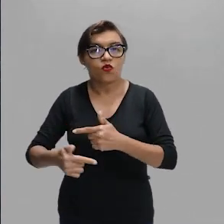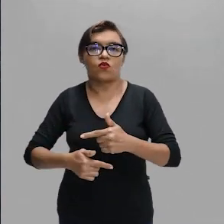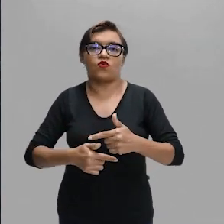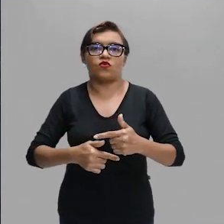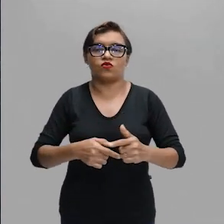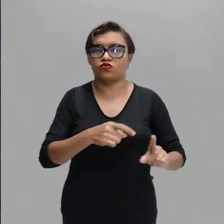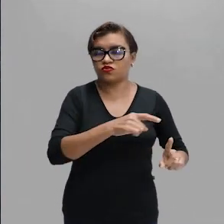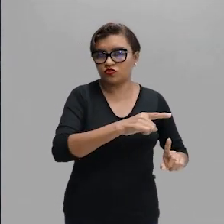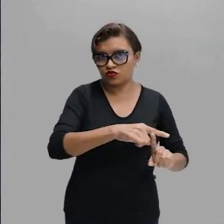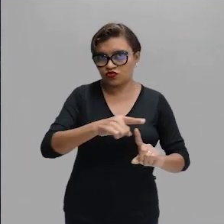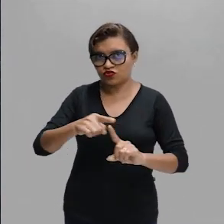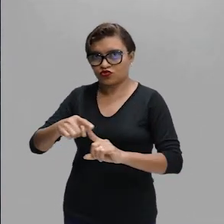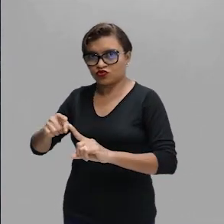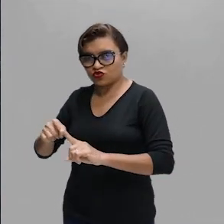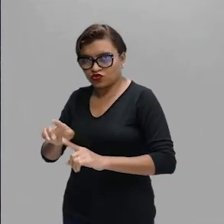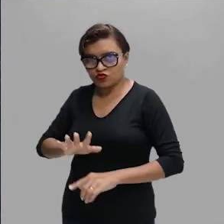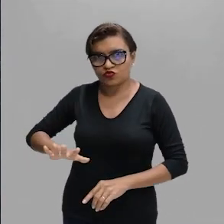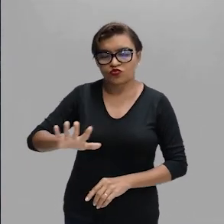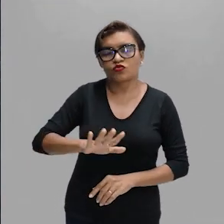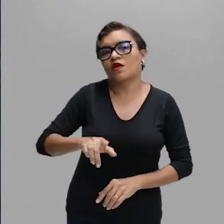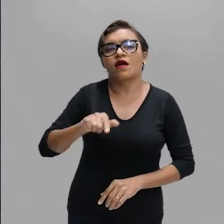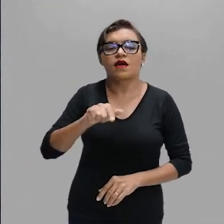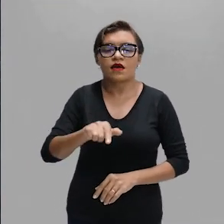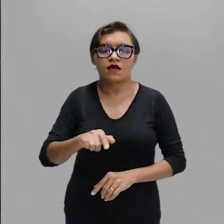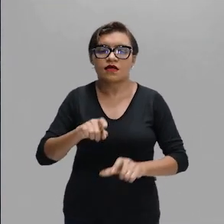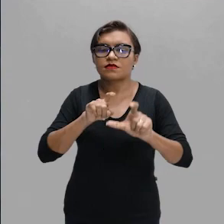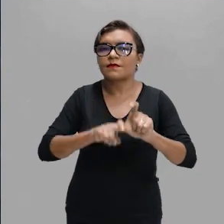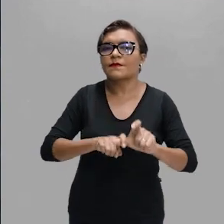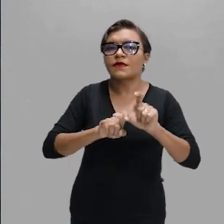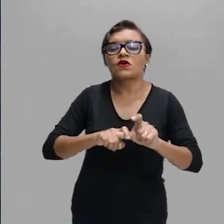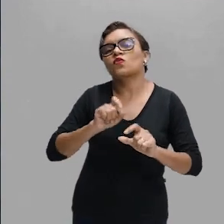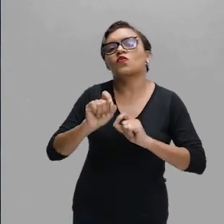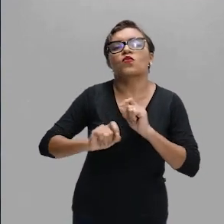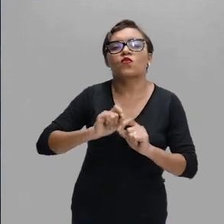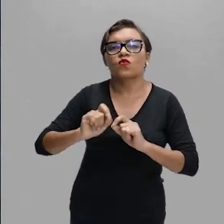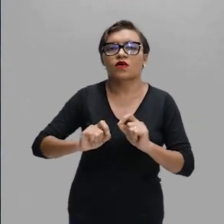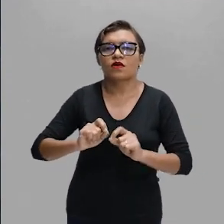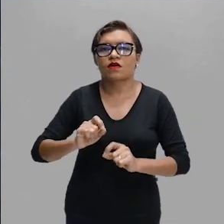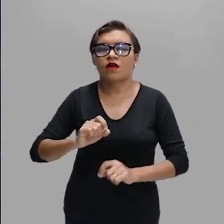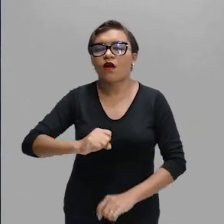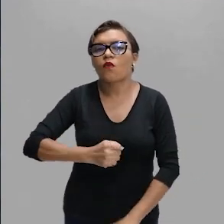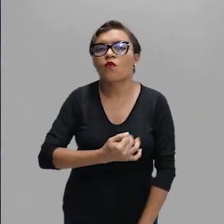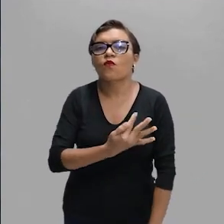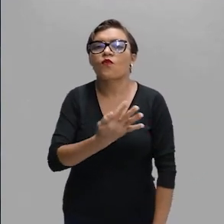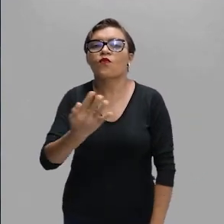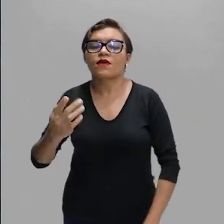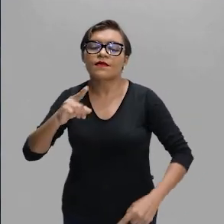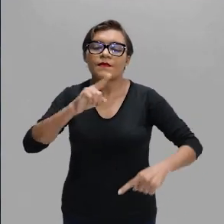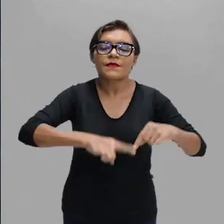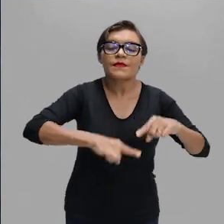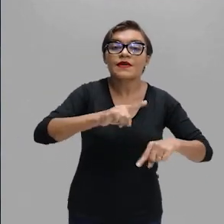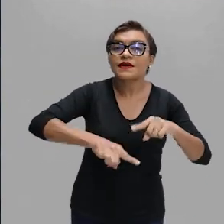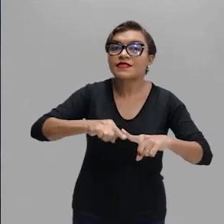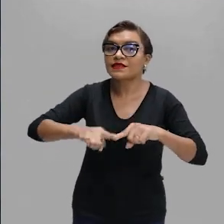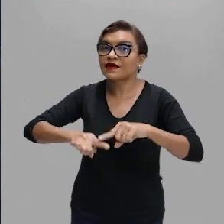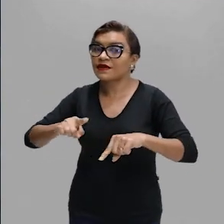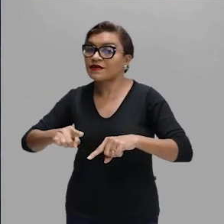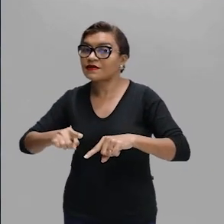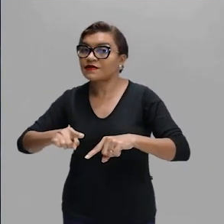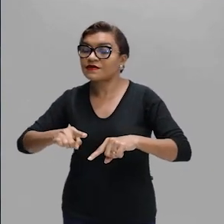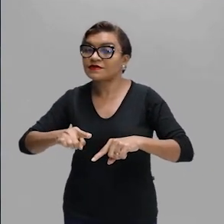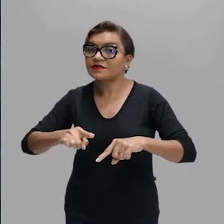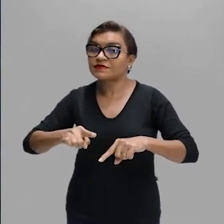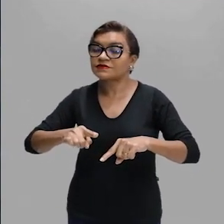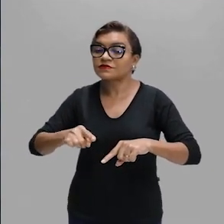condições, ok? Porque o material isolante ele vai também depender da quantidade desse material para uma quantidade de carga